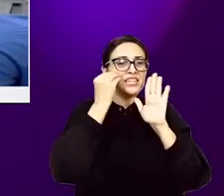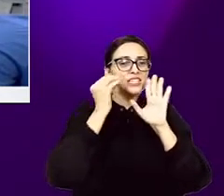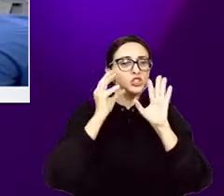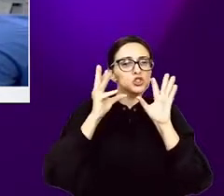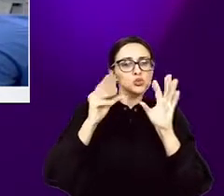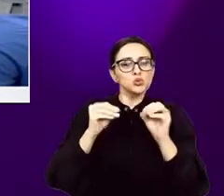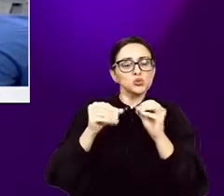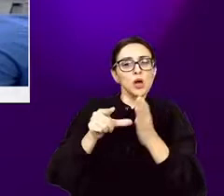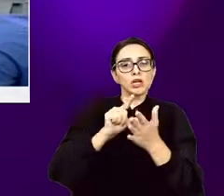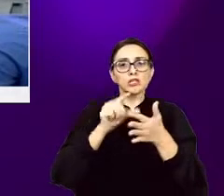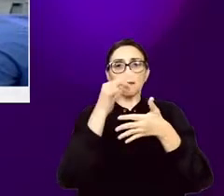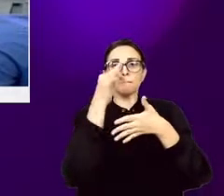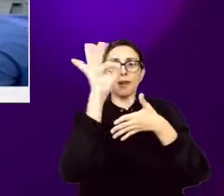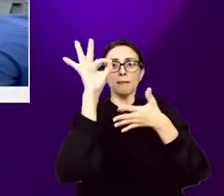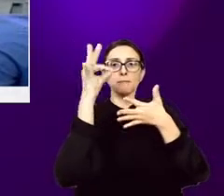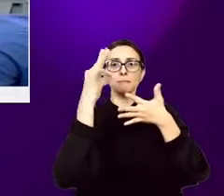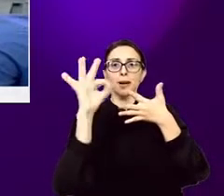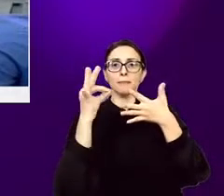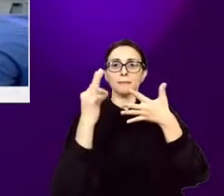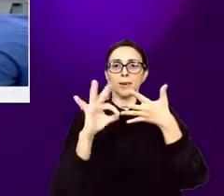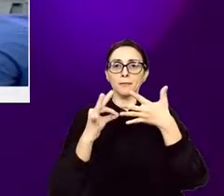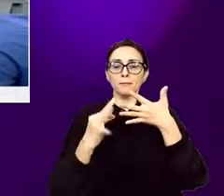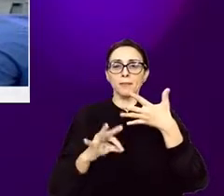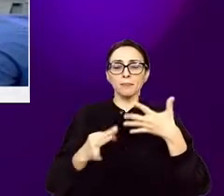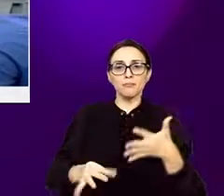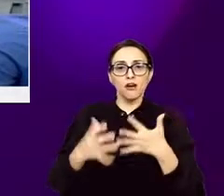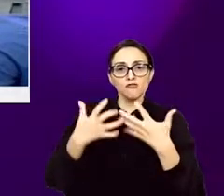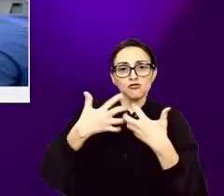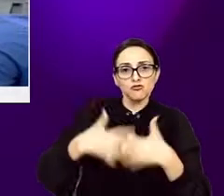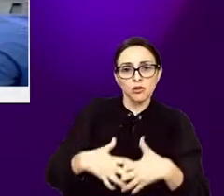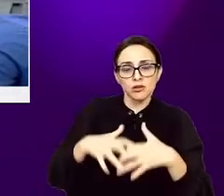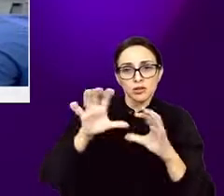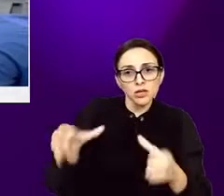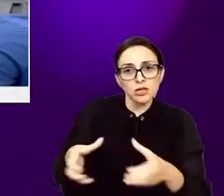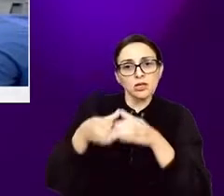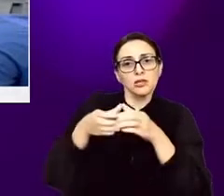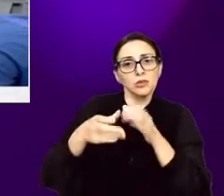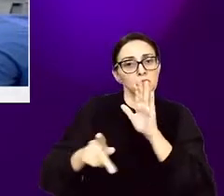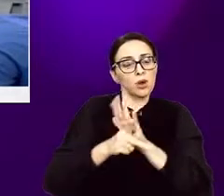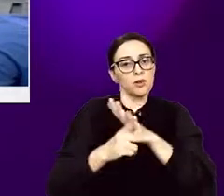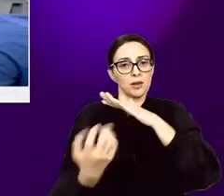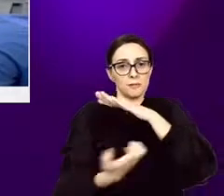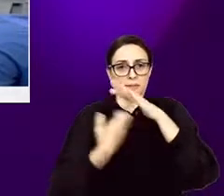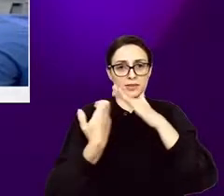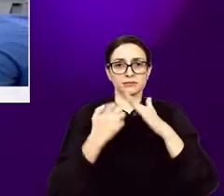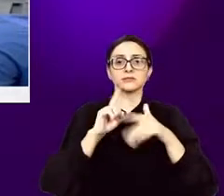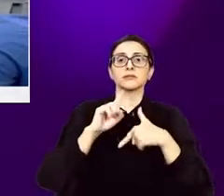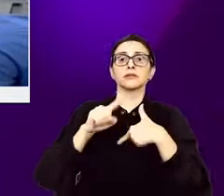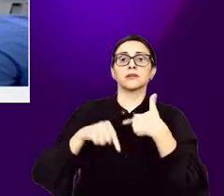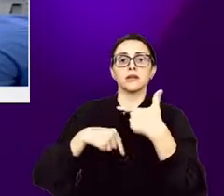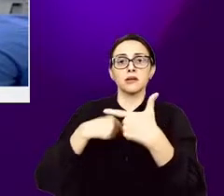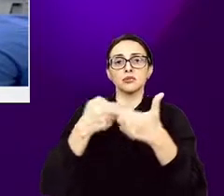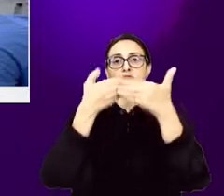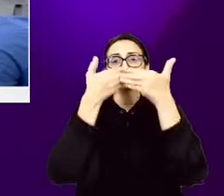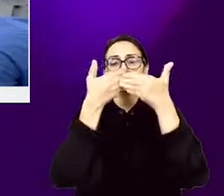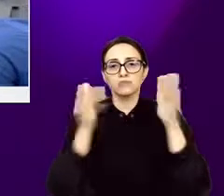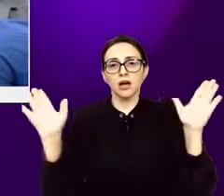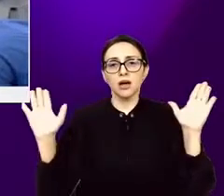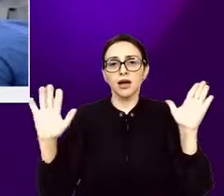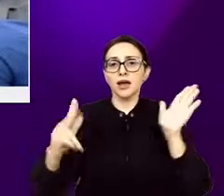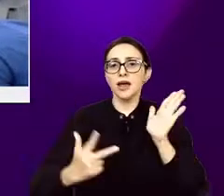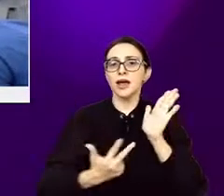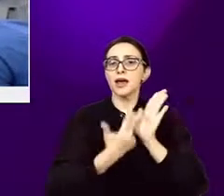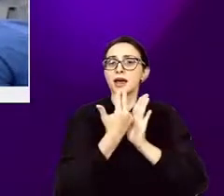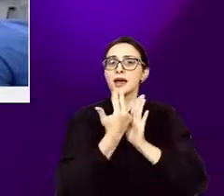um pré-check desse funcionamento do robô, isso é feito pela equipe da empresa, e depois a gente abre o implante, e como